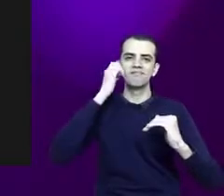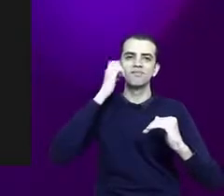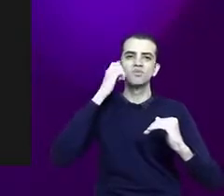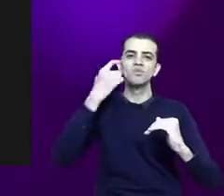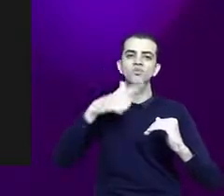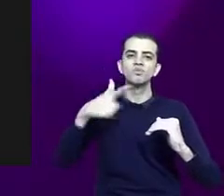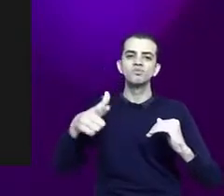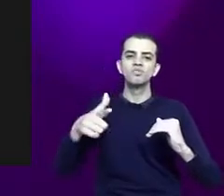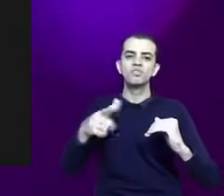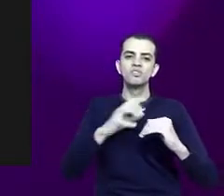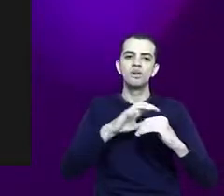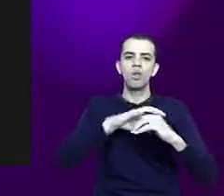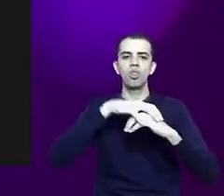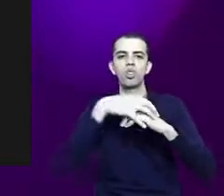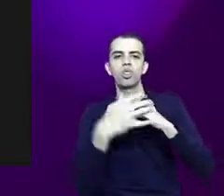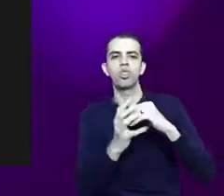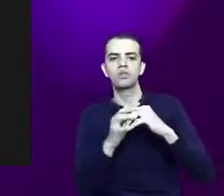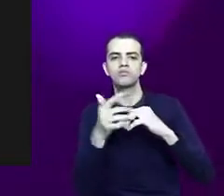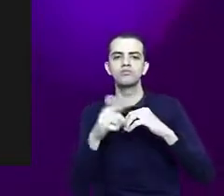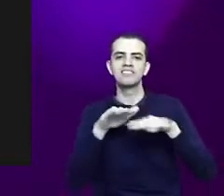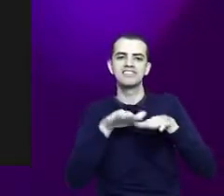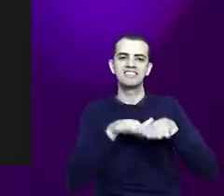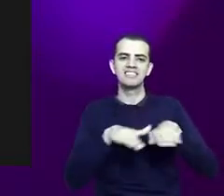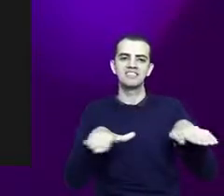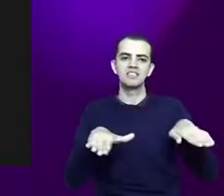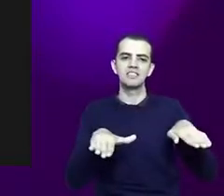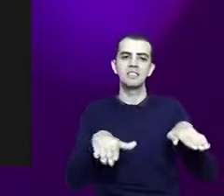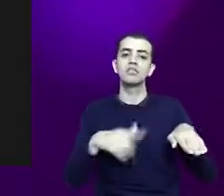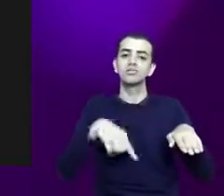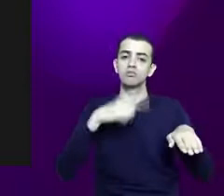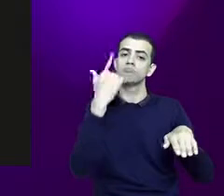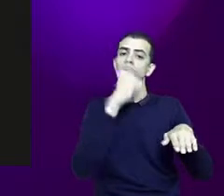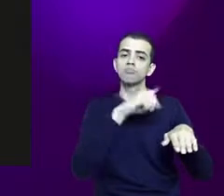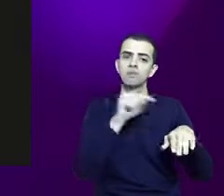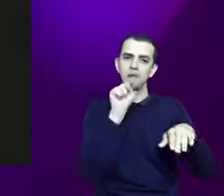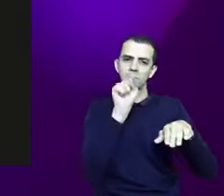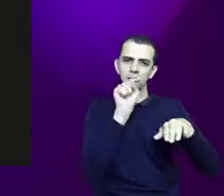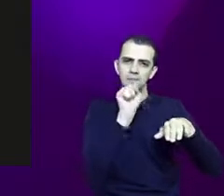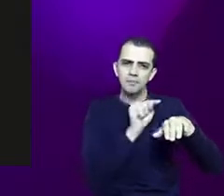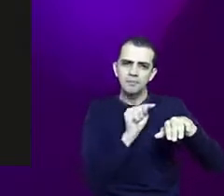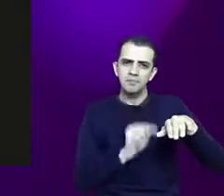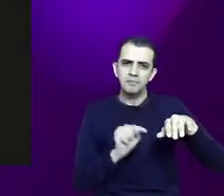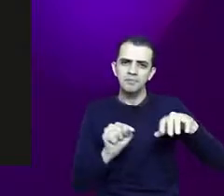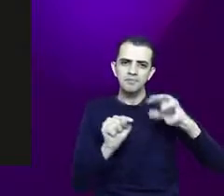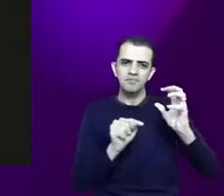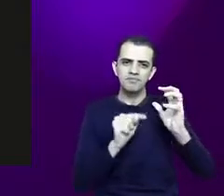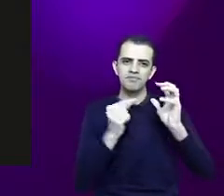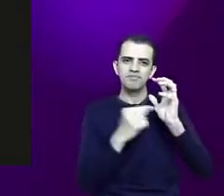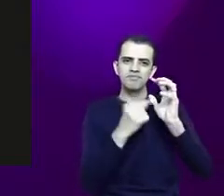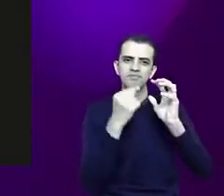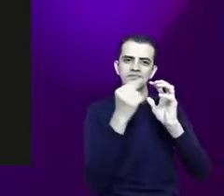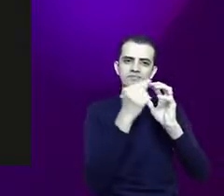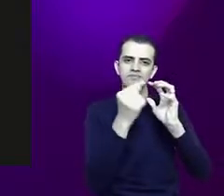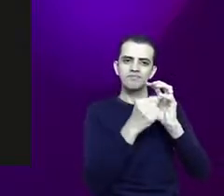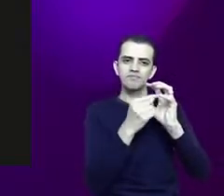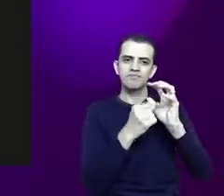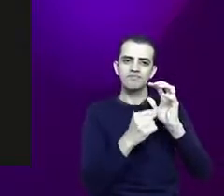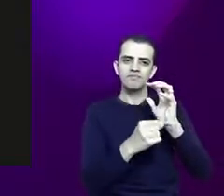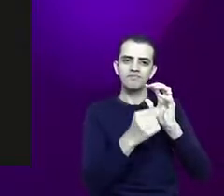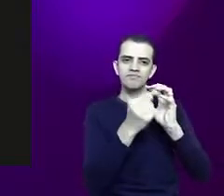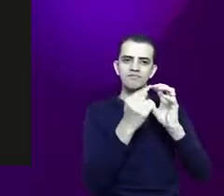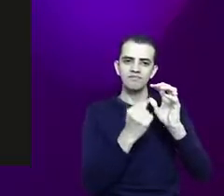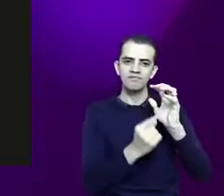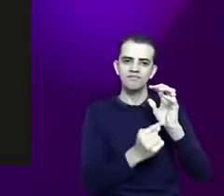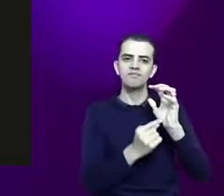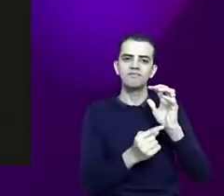reto. Uma coisa impressionante. Conseguimos fazer a marcação, o planejamento direitinho.